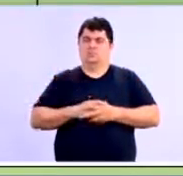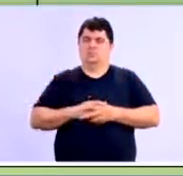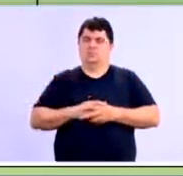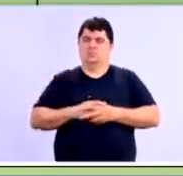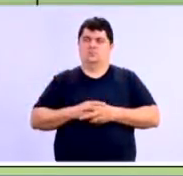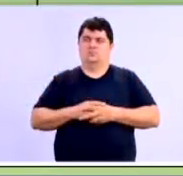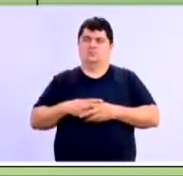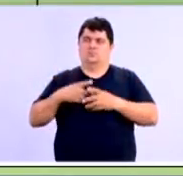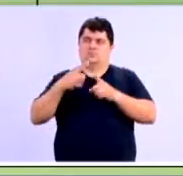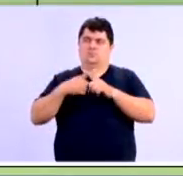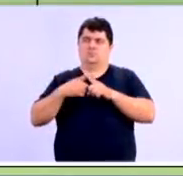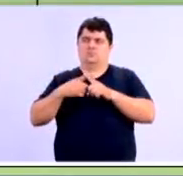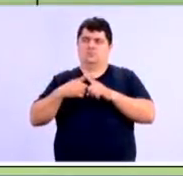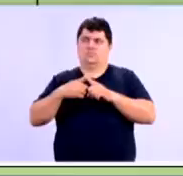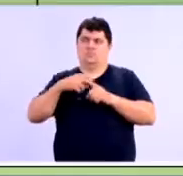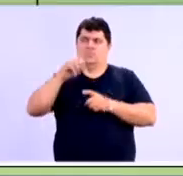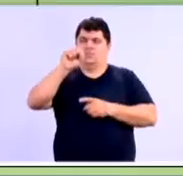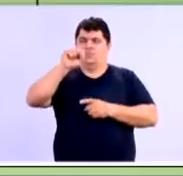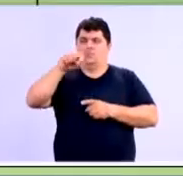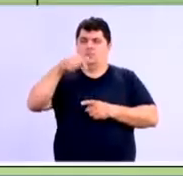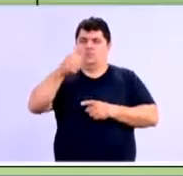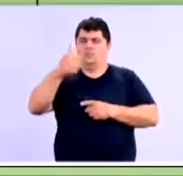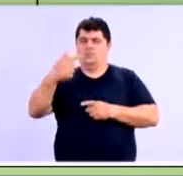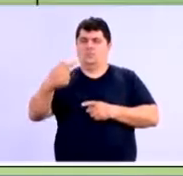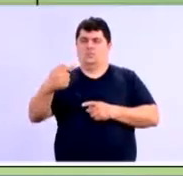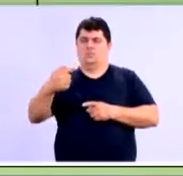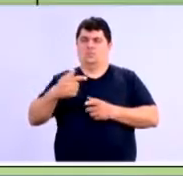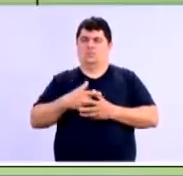1,59, já calculei. E a minha margem líquida?